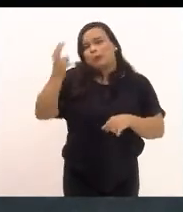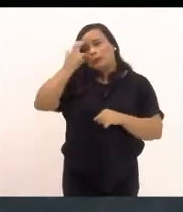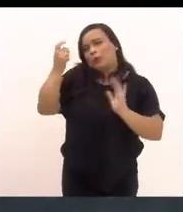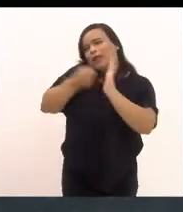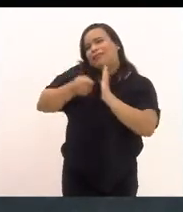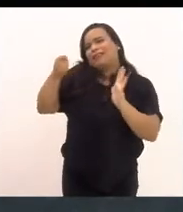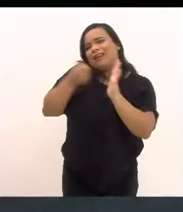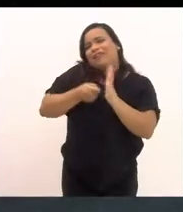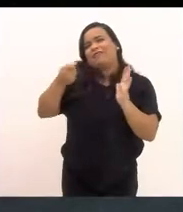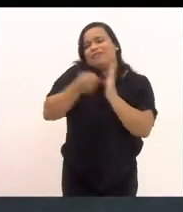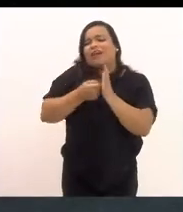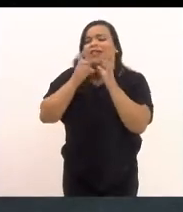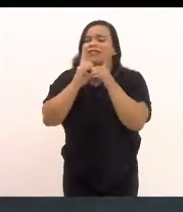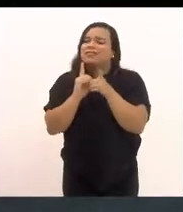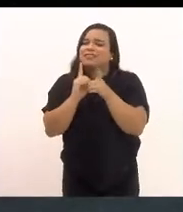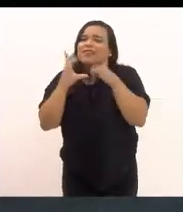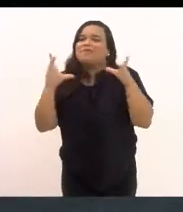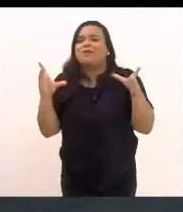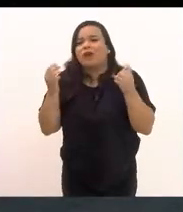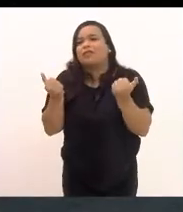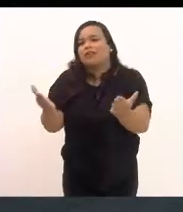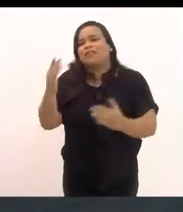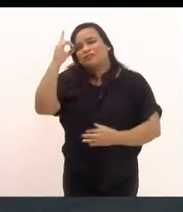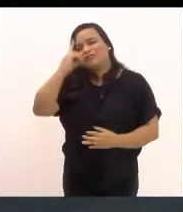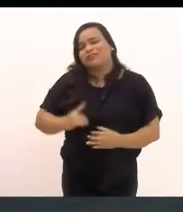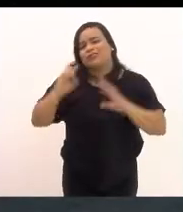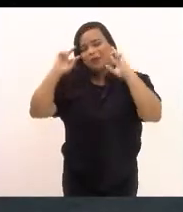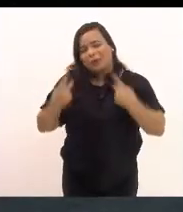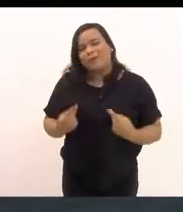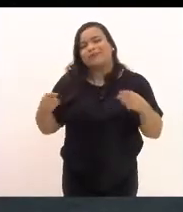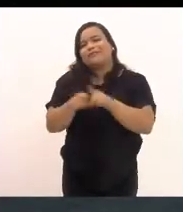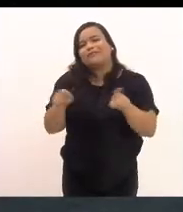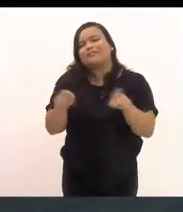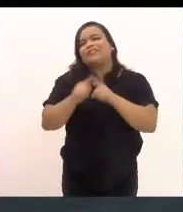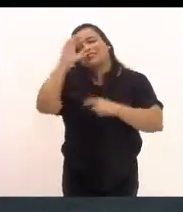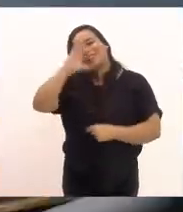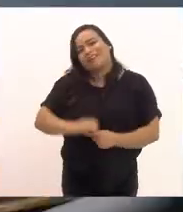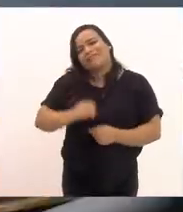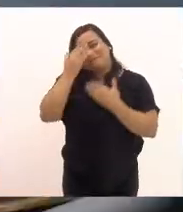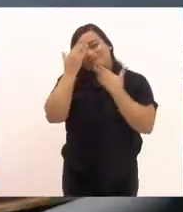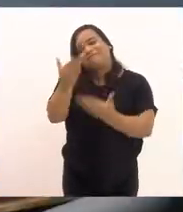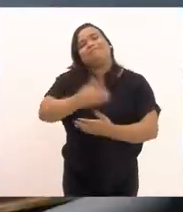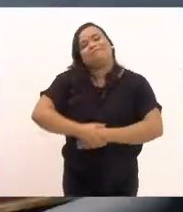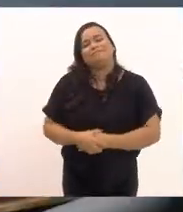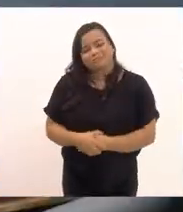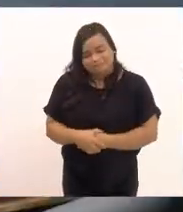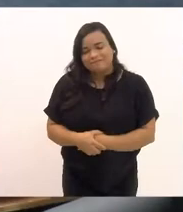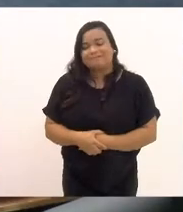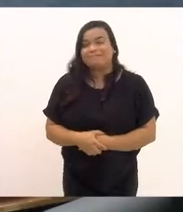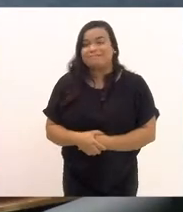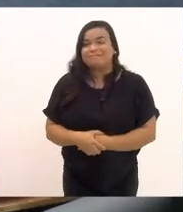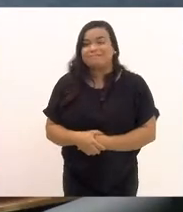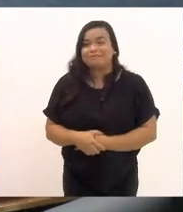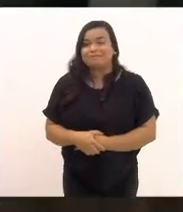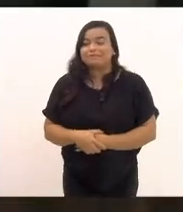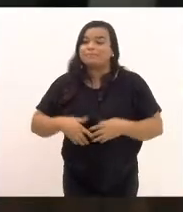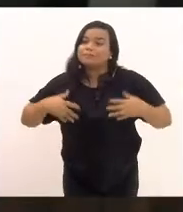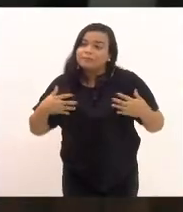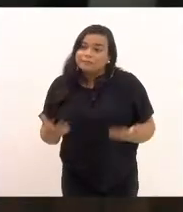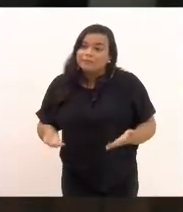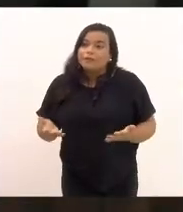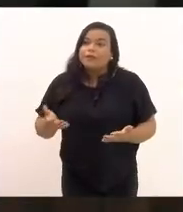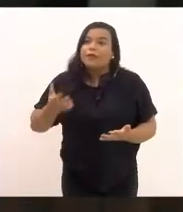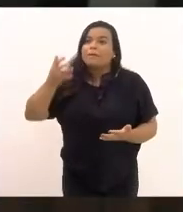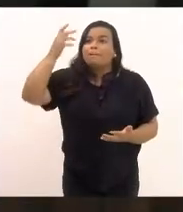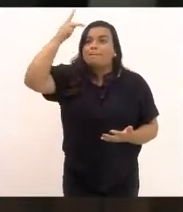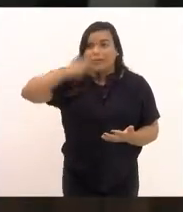defesa da democracia, dos direitos humanos e da cidadania. Muito obrigada. Então, a presidência